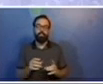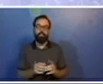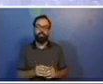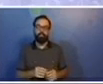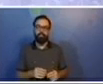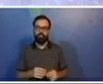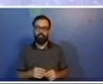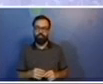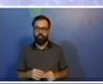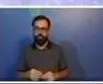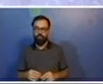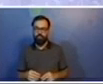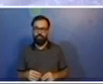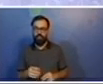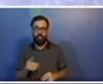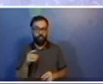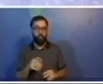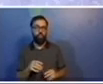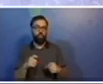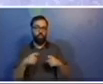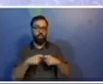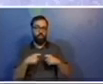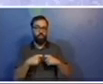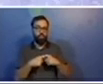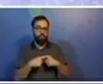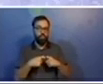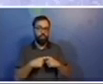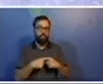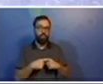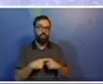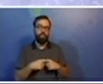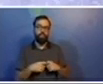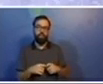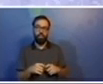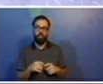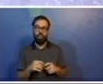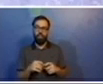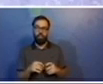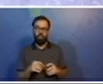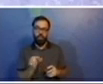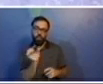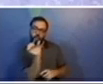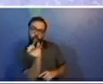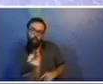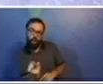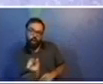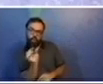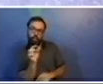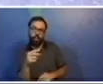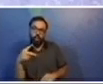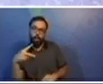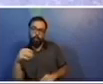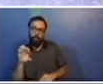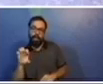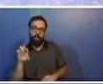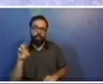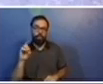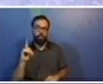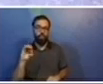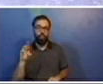sépalas. O caju é uma outra parte que se desenvolve. É esse cabinho aqui, chamado de pedúnculo